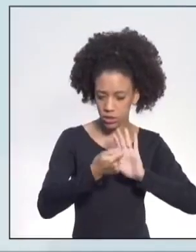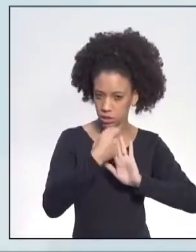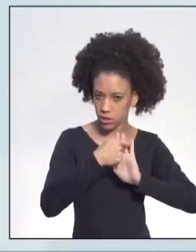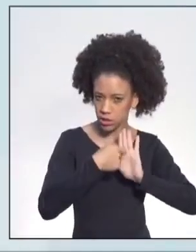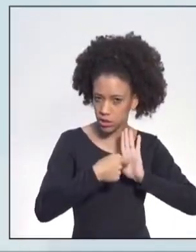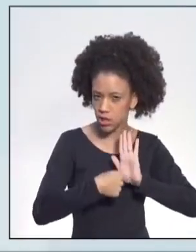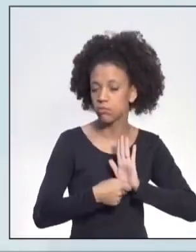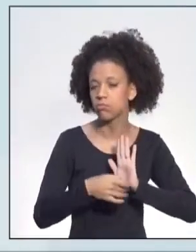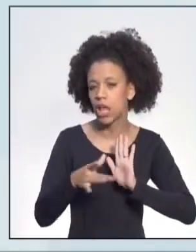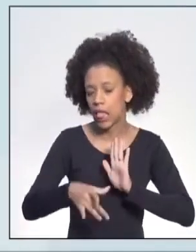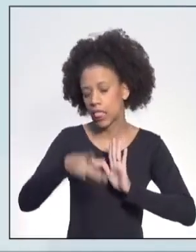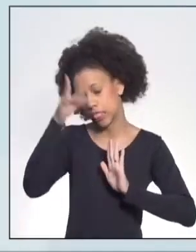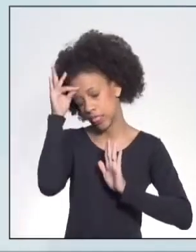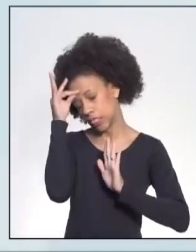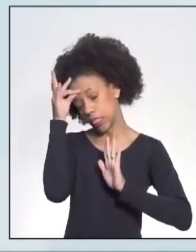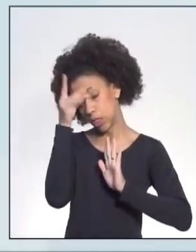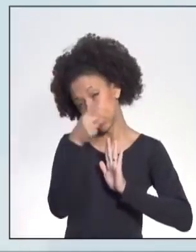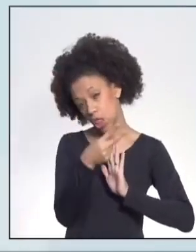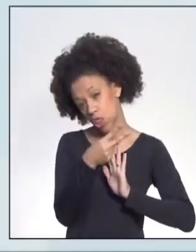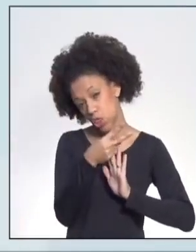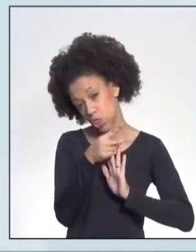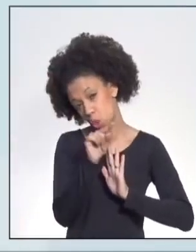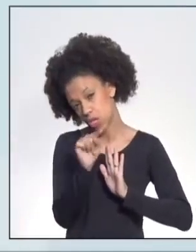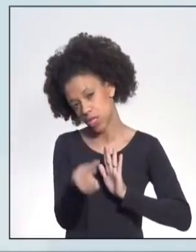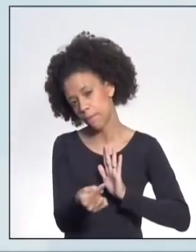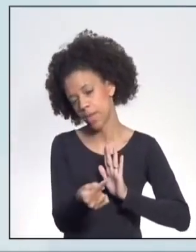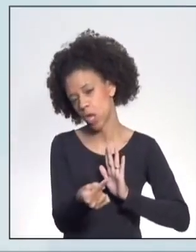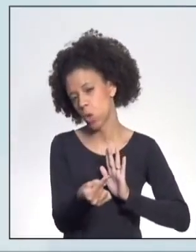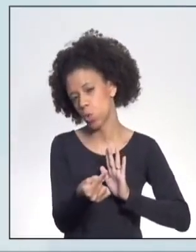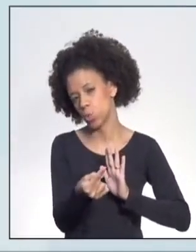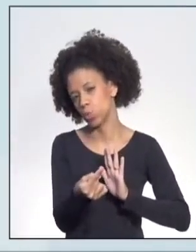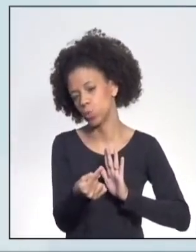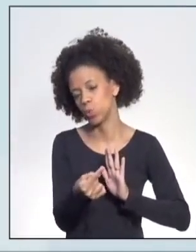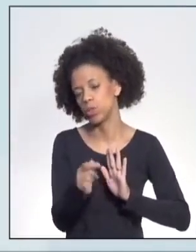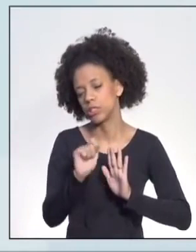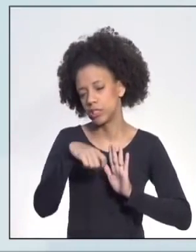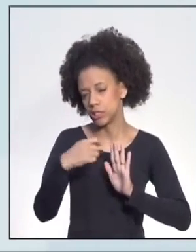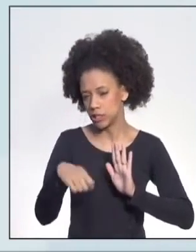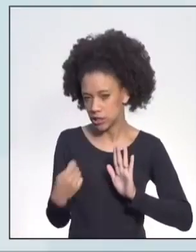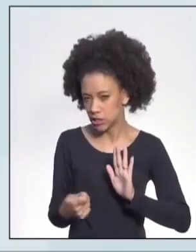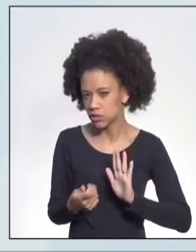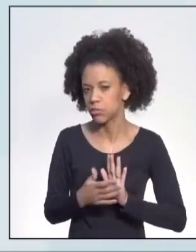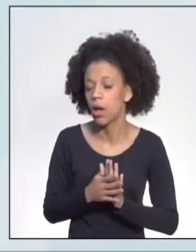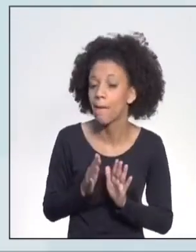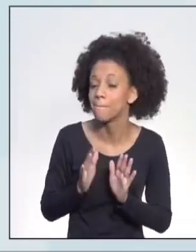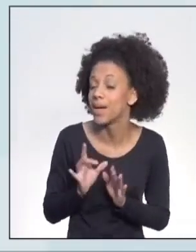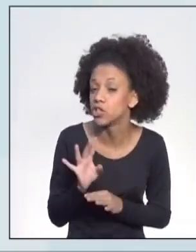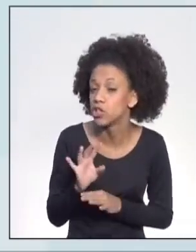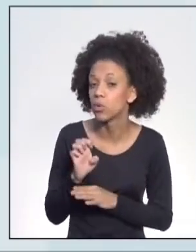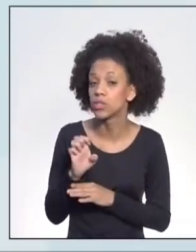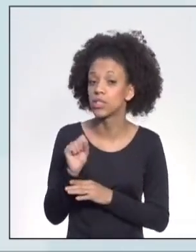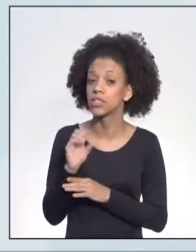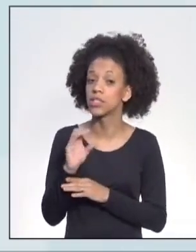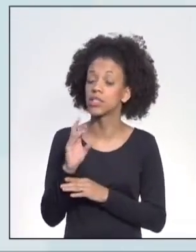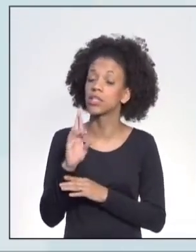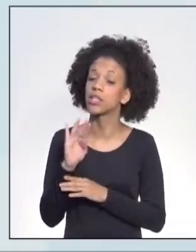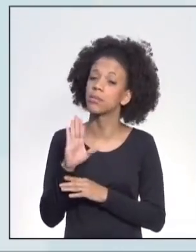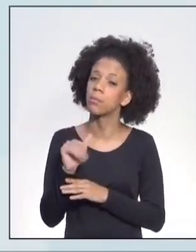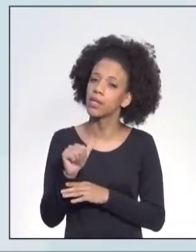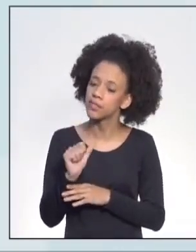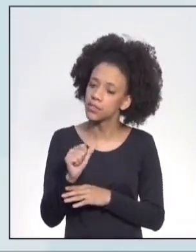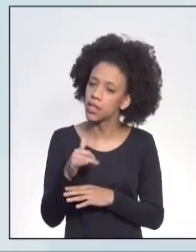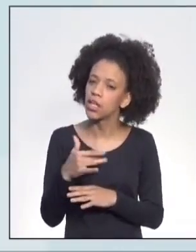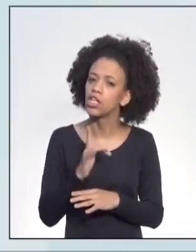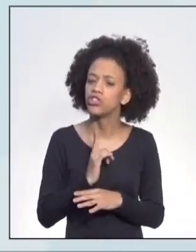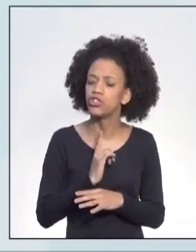que decorar cerca de 2.000 símbolos, era algo muito sofisticado, só que somente os escribas tinham